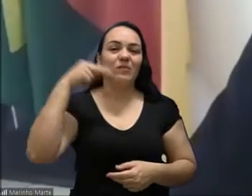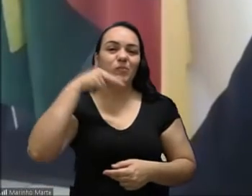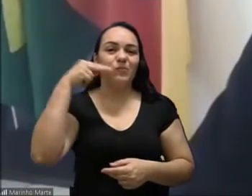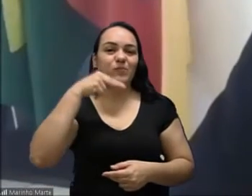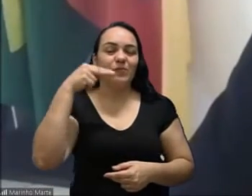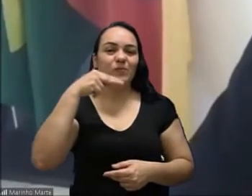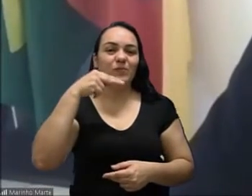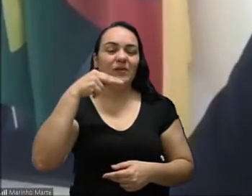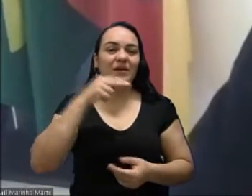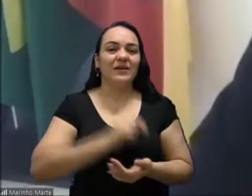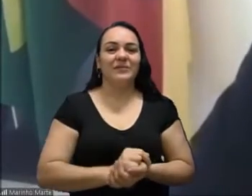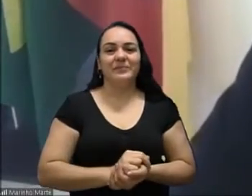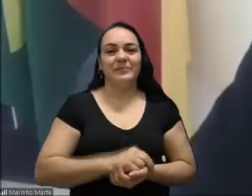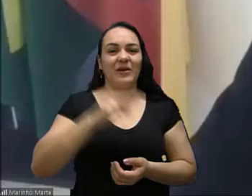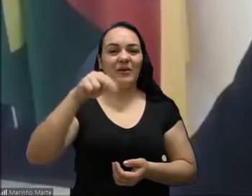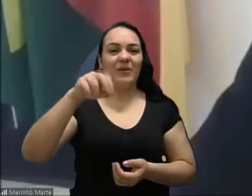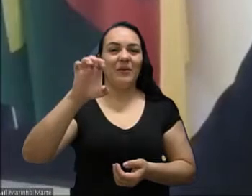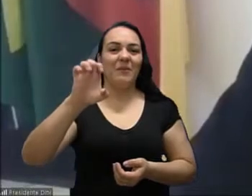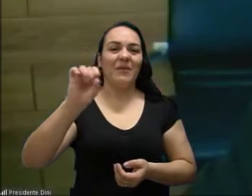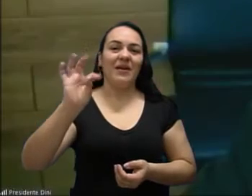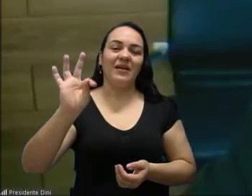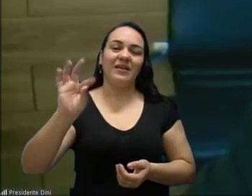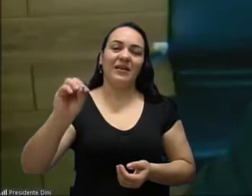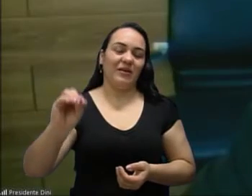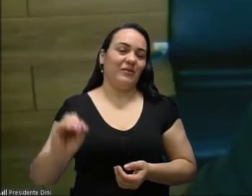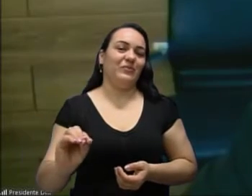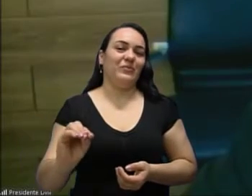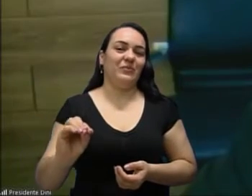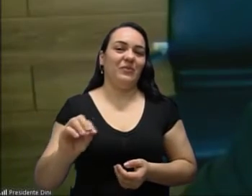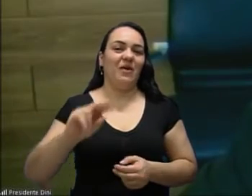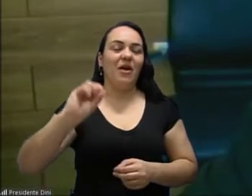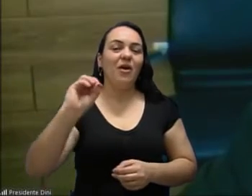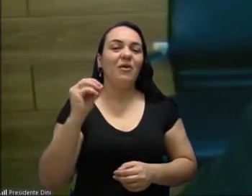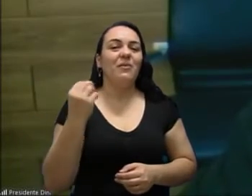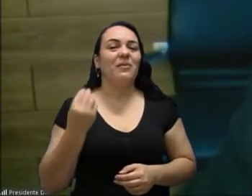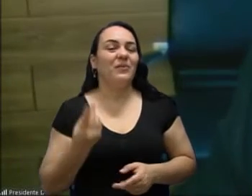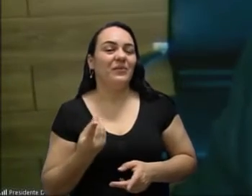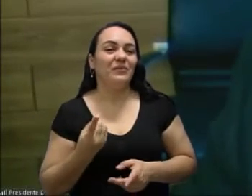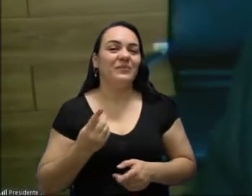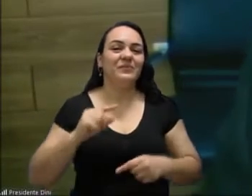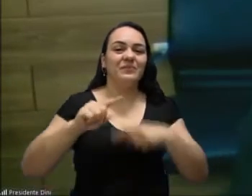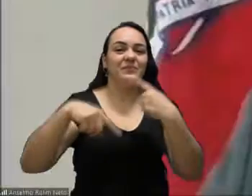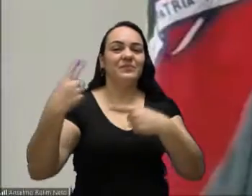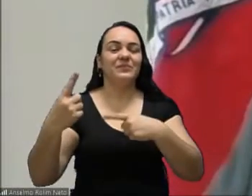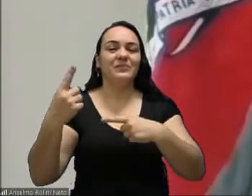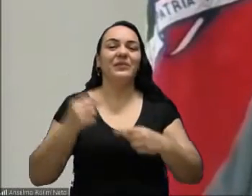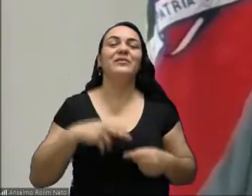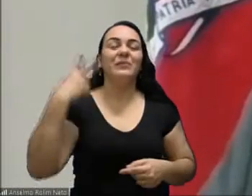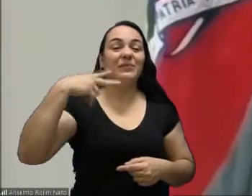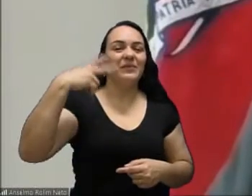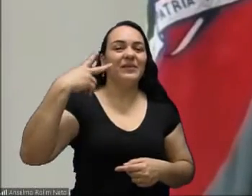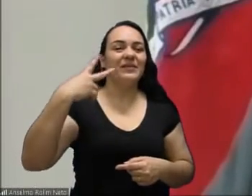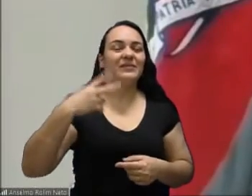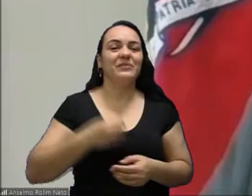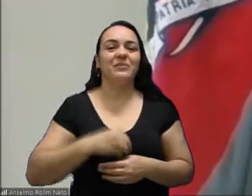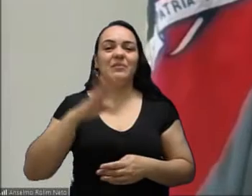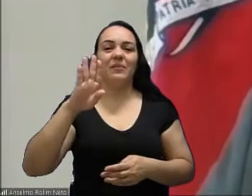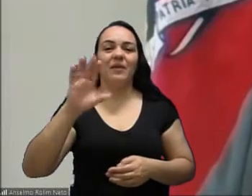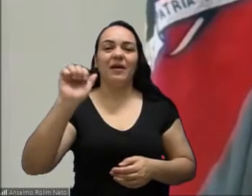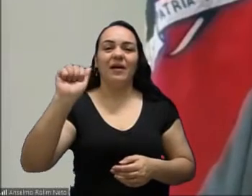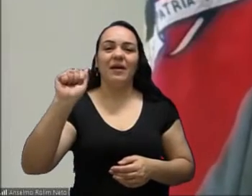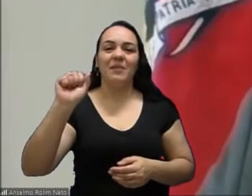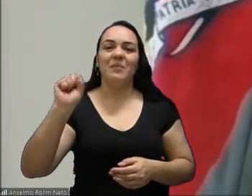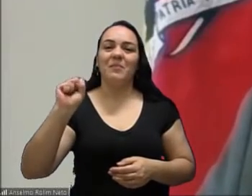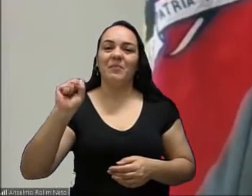seja tratado como Neto. É isso aí. certo. Basta disso. Então... excelência como